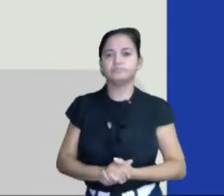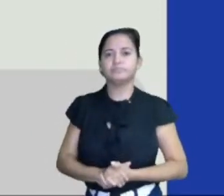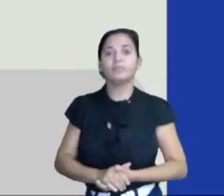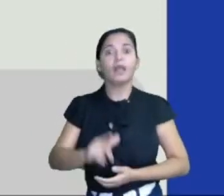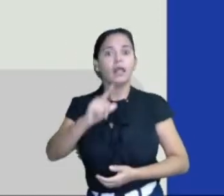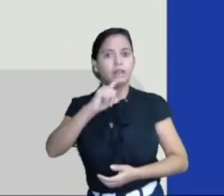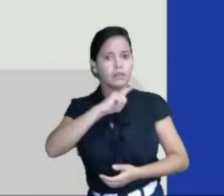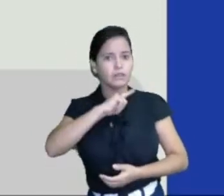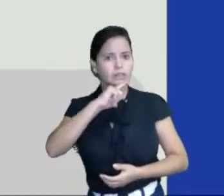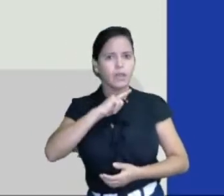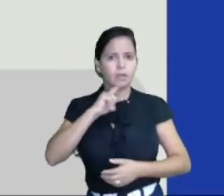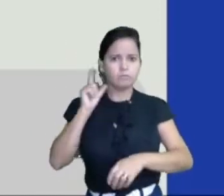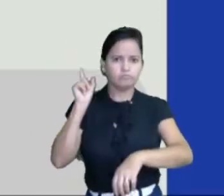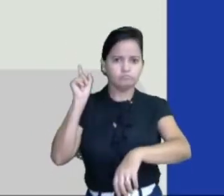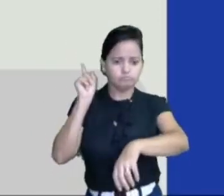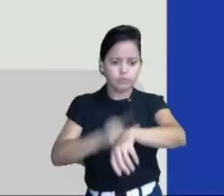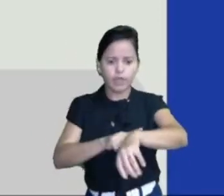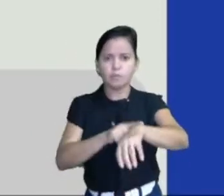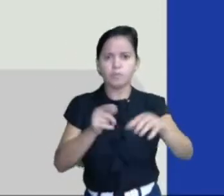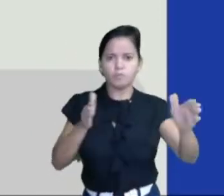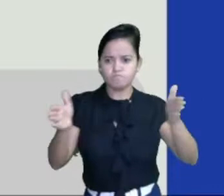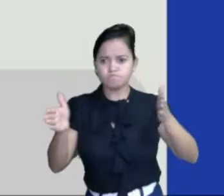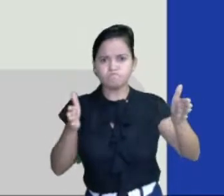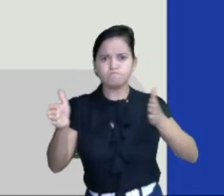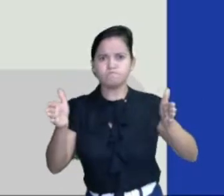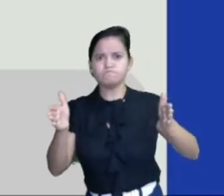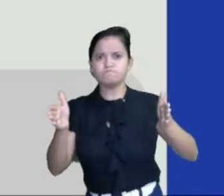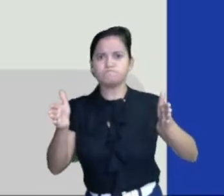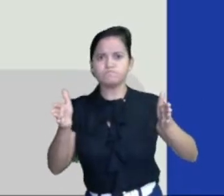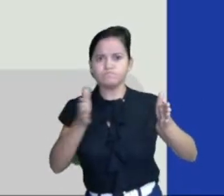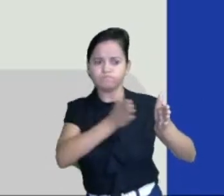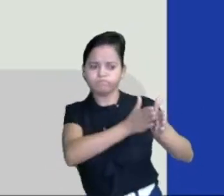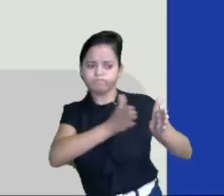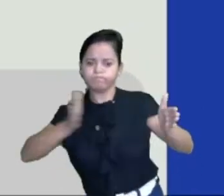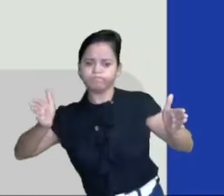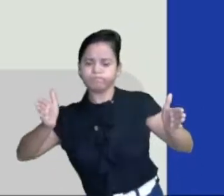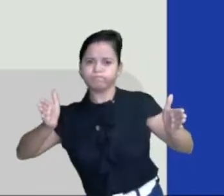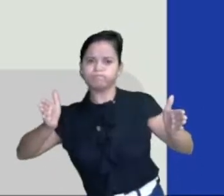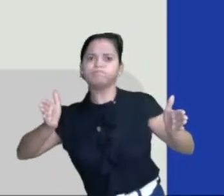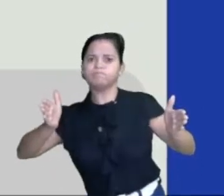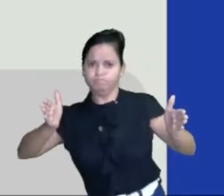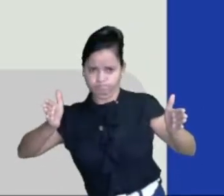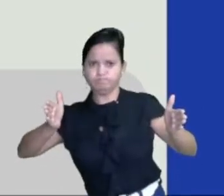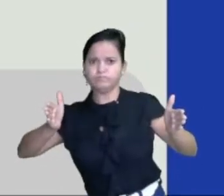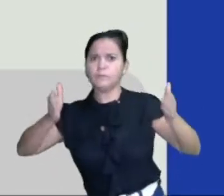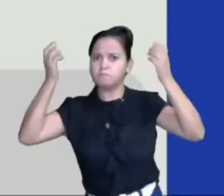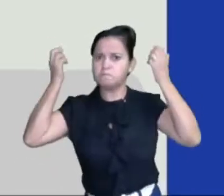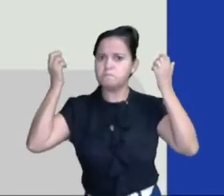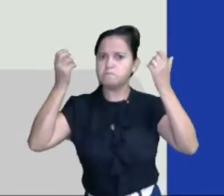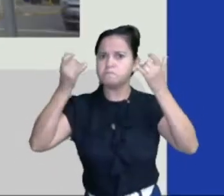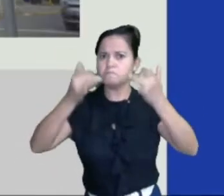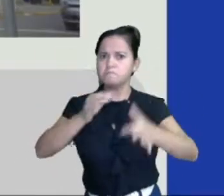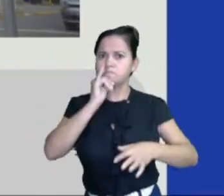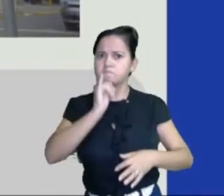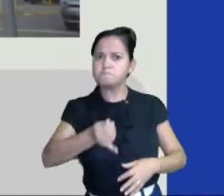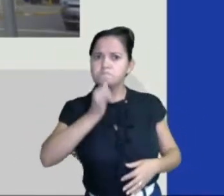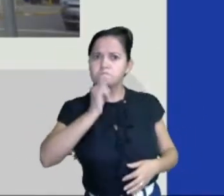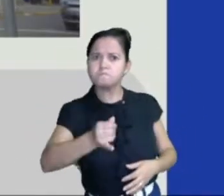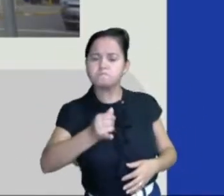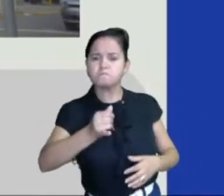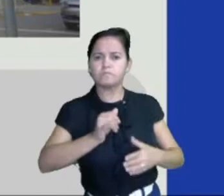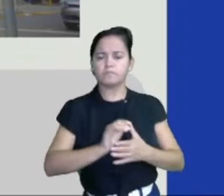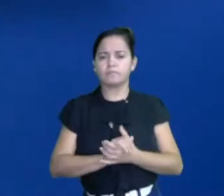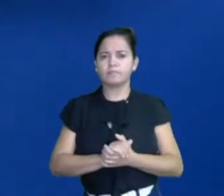um determinado tempo, de uma determinada época, certo? E vamos